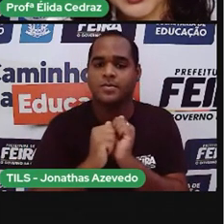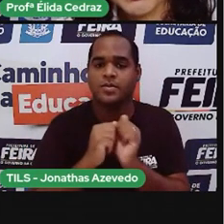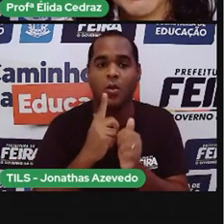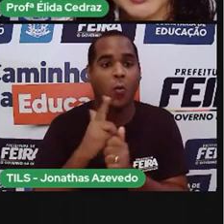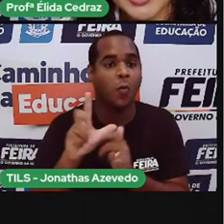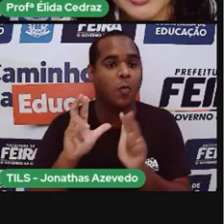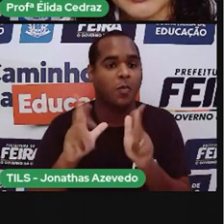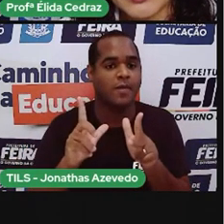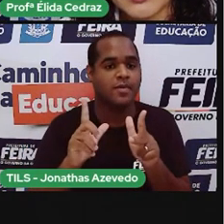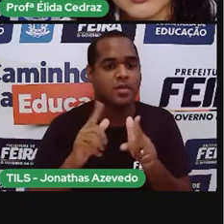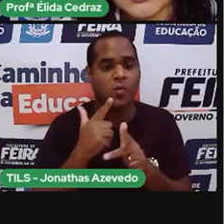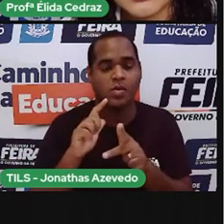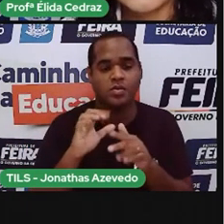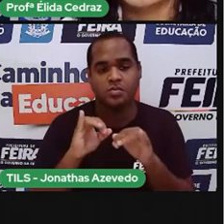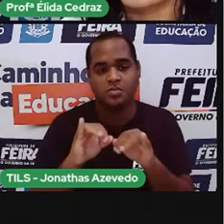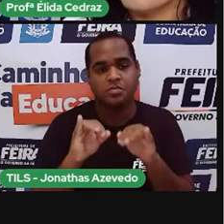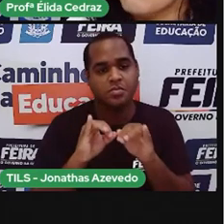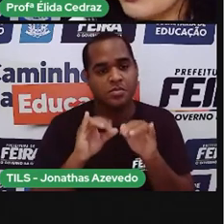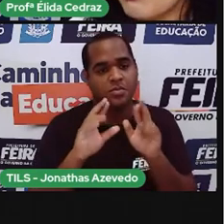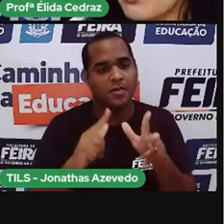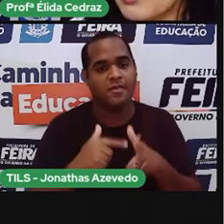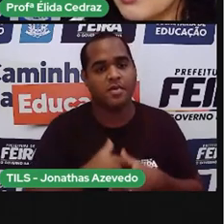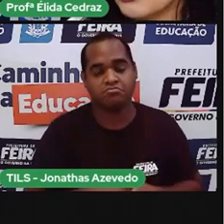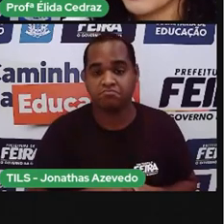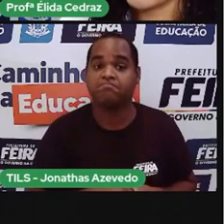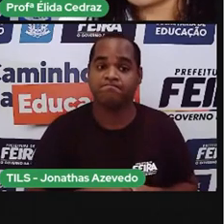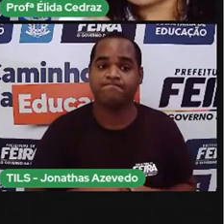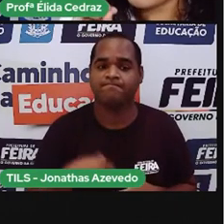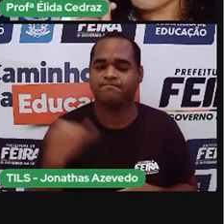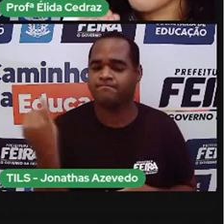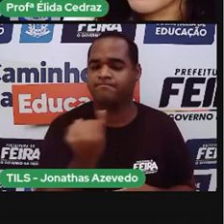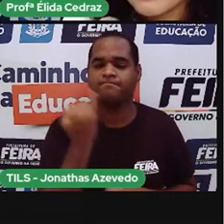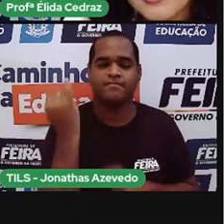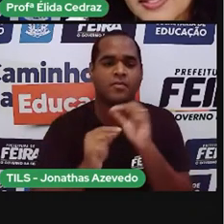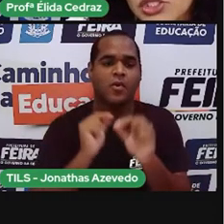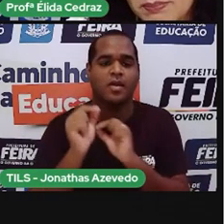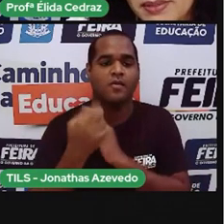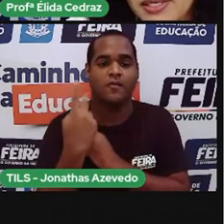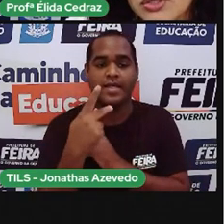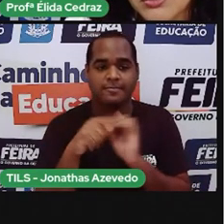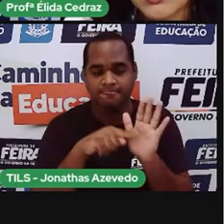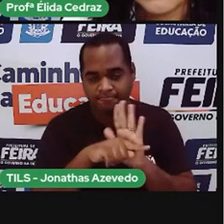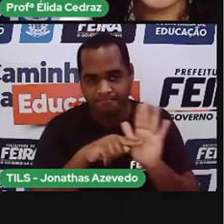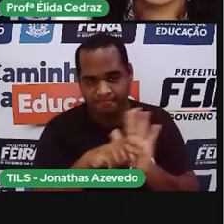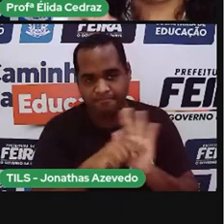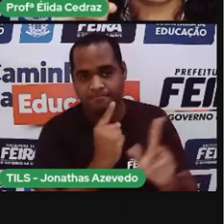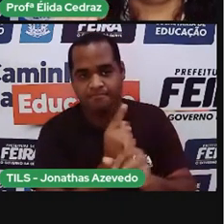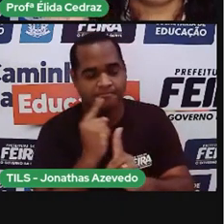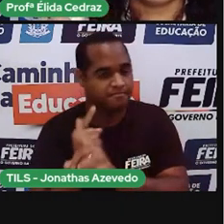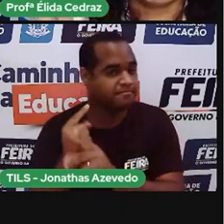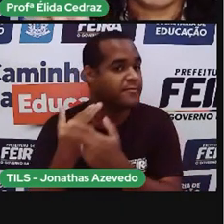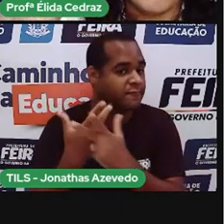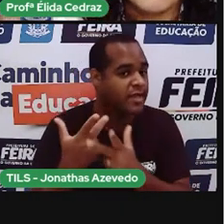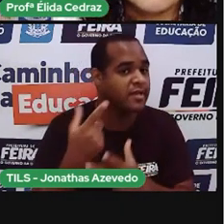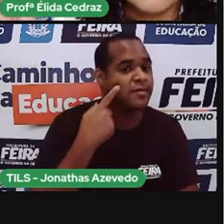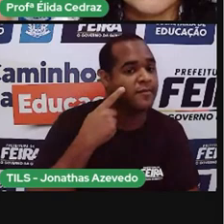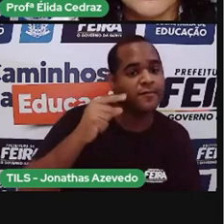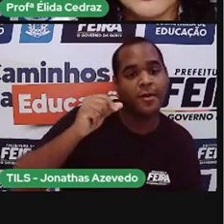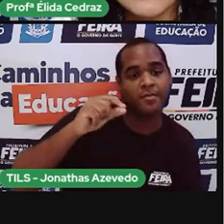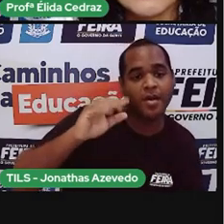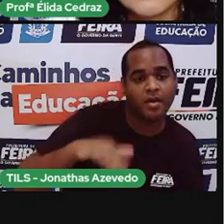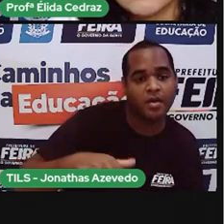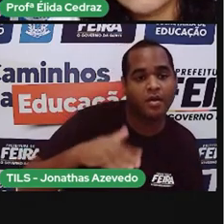nesse outro supermercado. É muito importante a gente fazer a pesquisa de preço. Dava